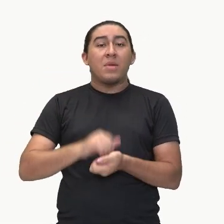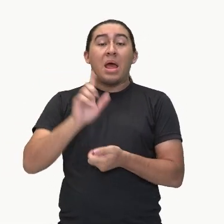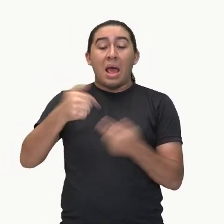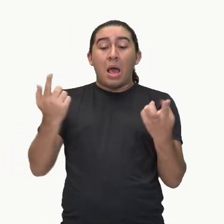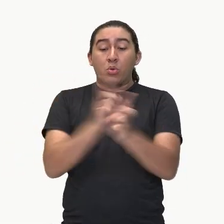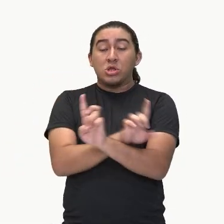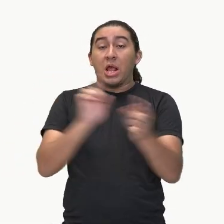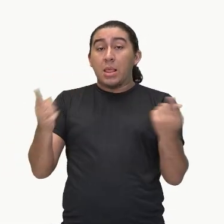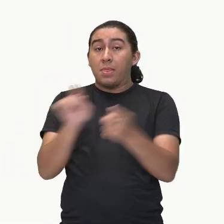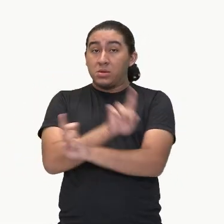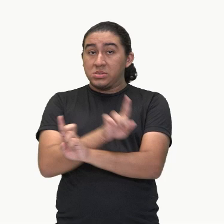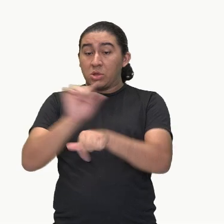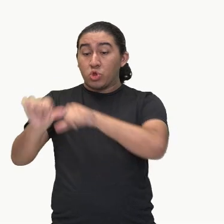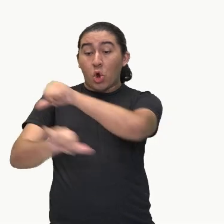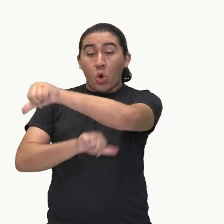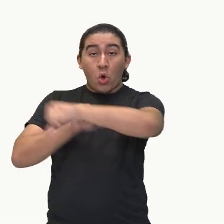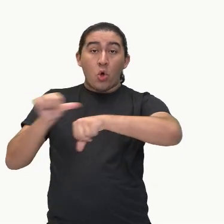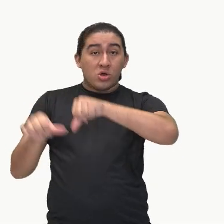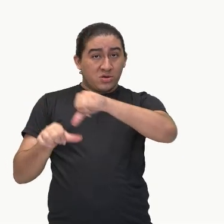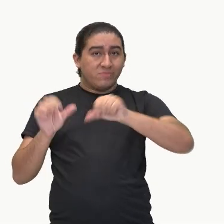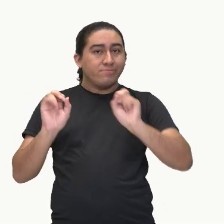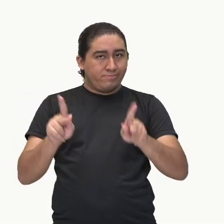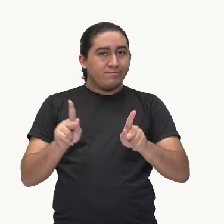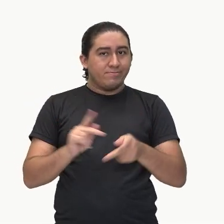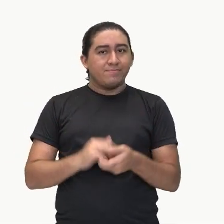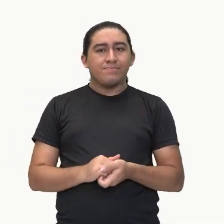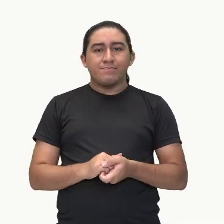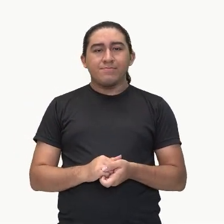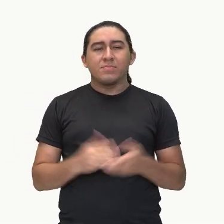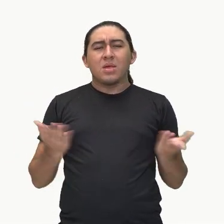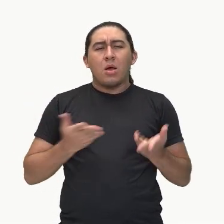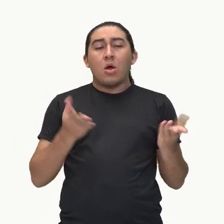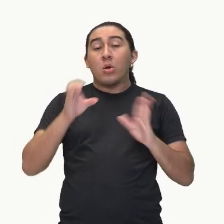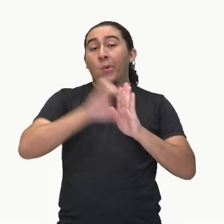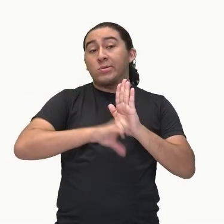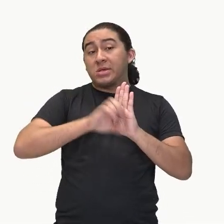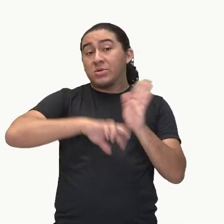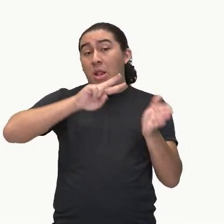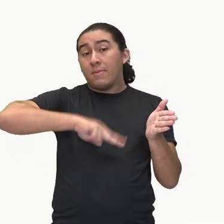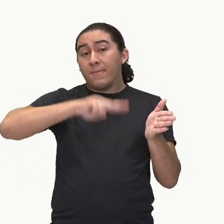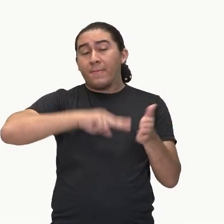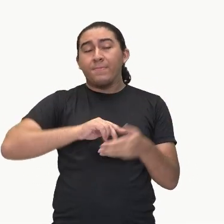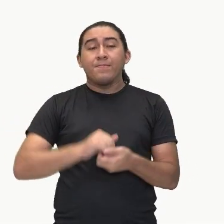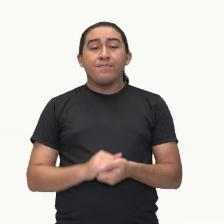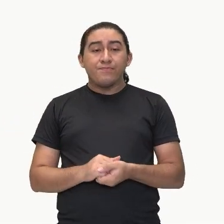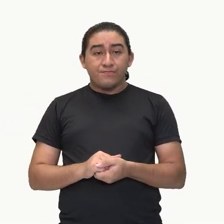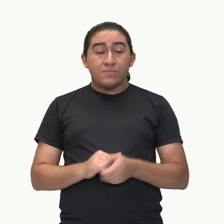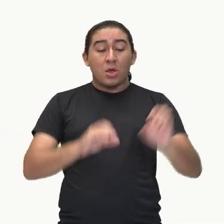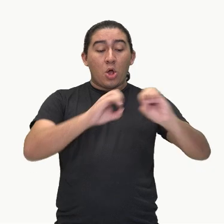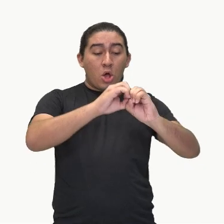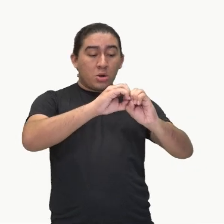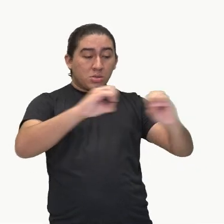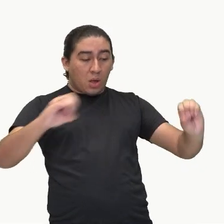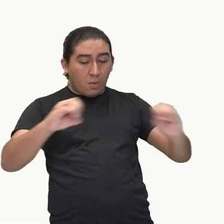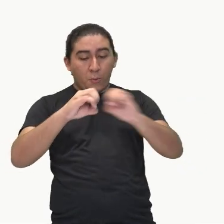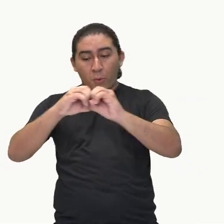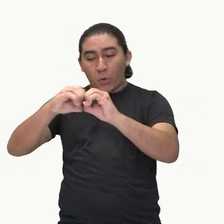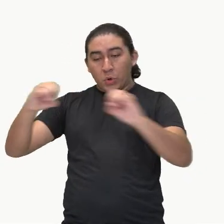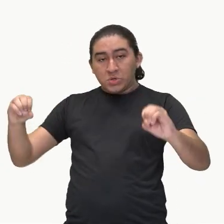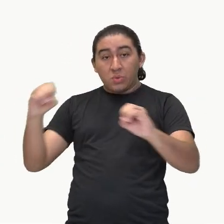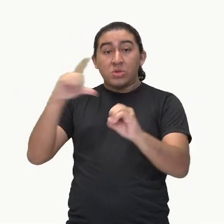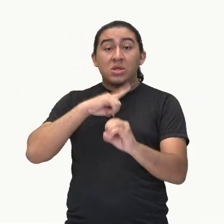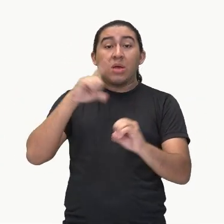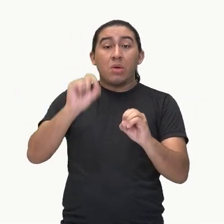alternância, ok? Então, dito isso, vamos aqui conceituar, tá? Essas orações são aquelas que